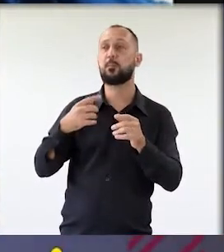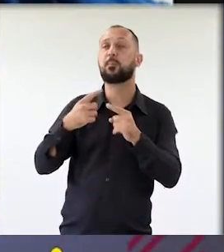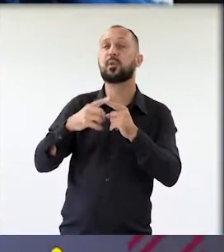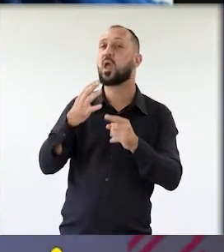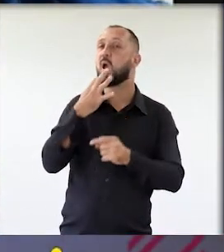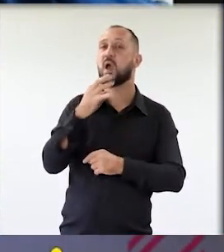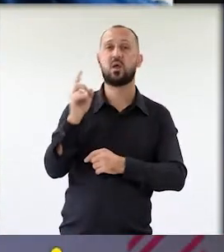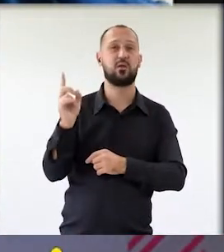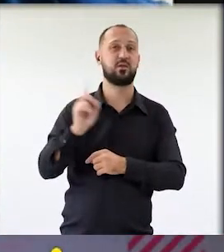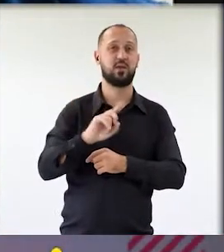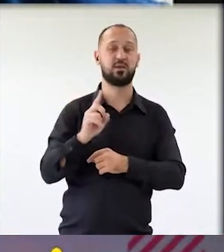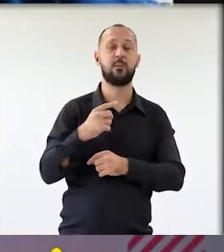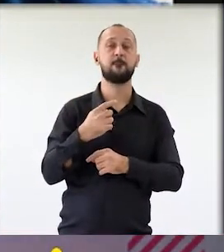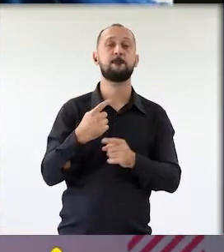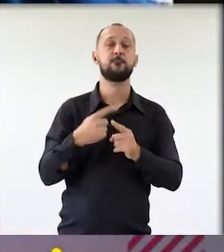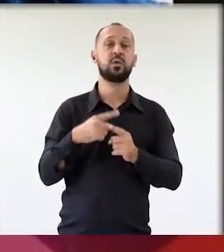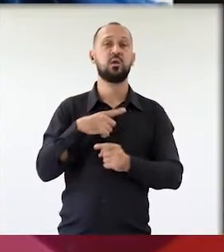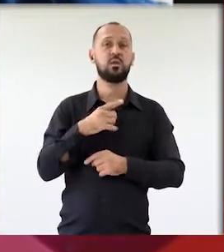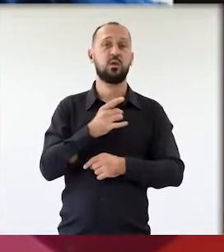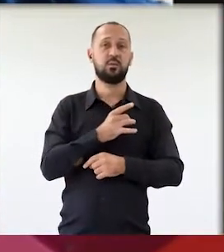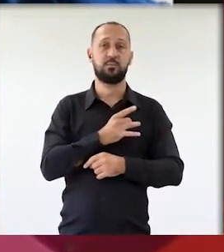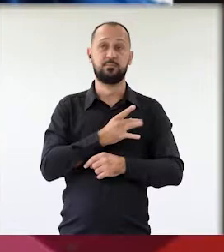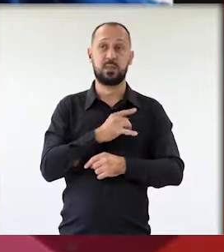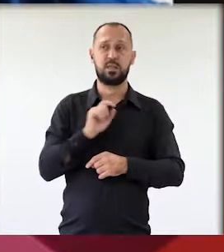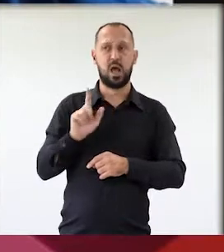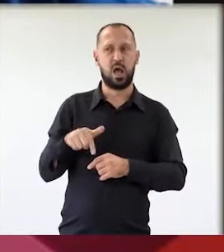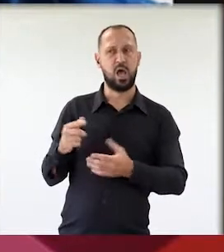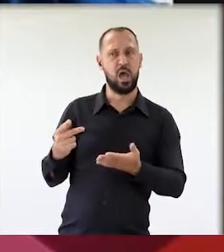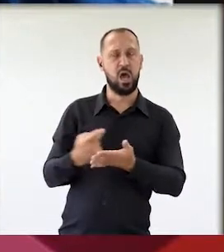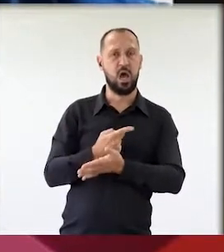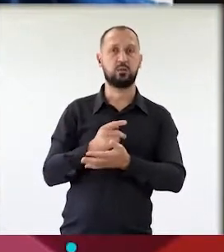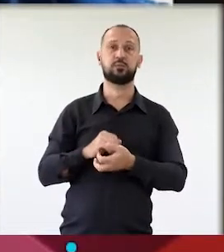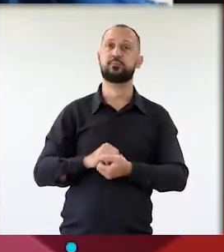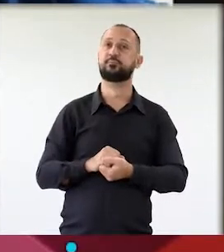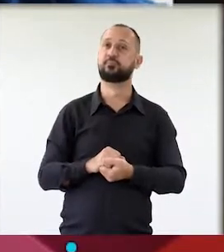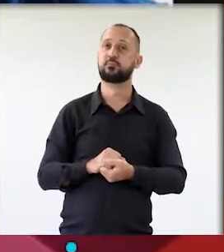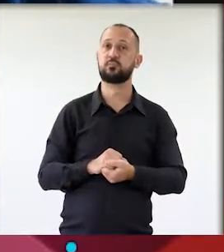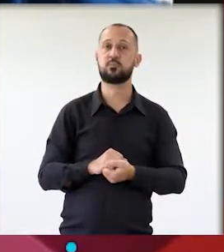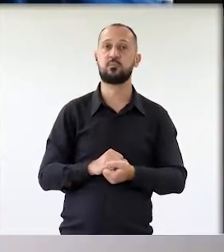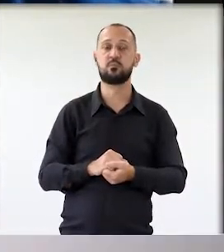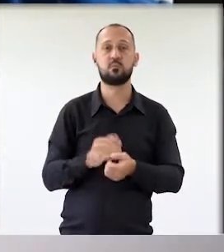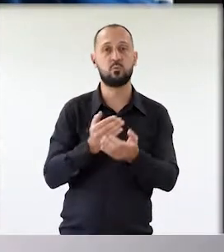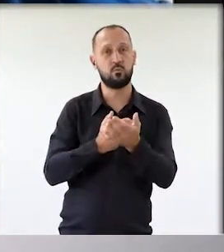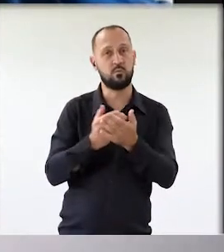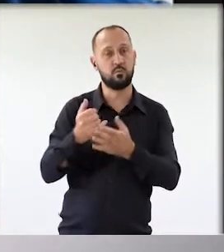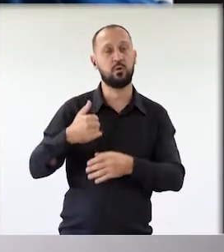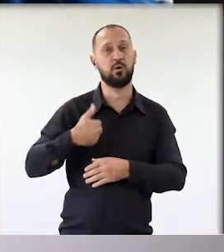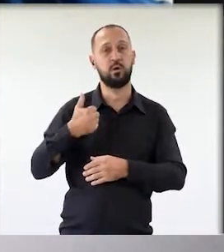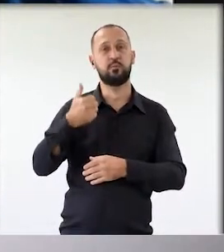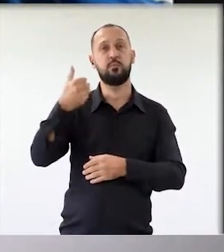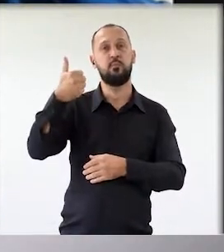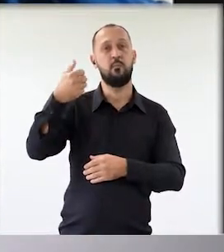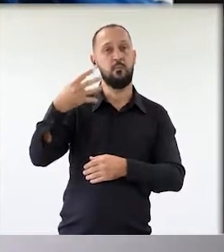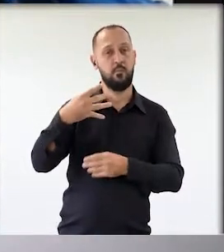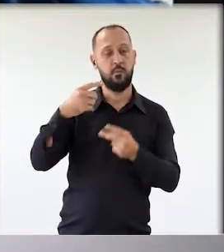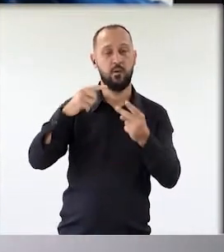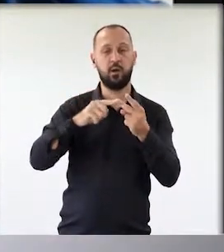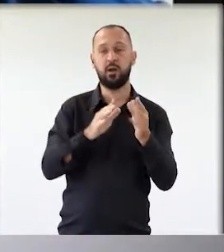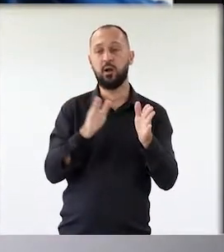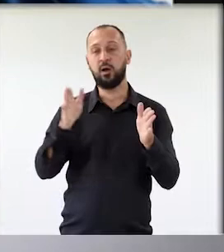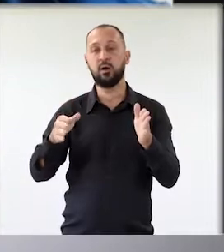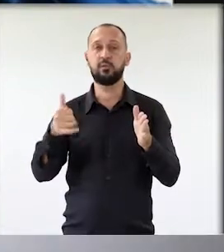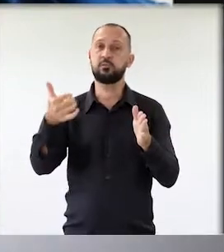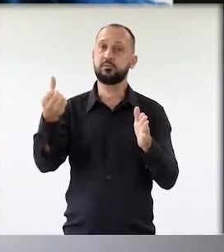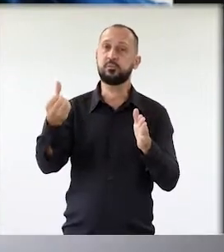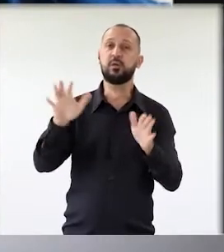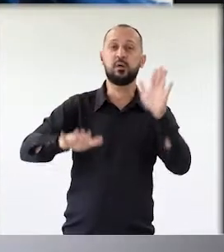deixando de cumprir por desconhecimento, né? Pelo receio de que isso pode estar errado. Então, a partir dos 14 anos, de